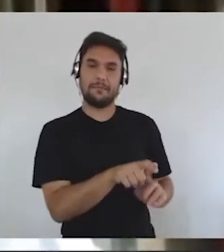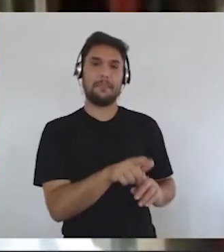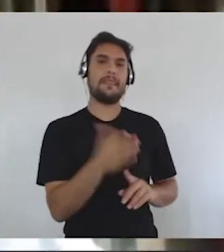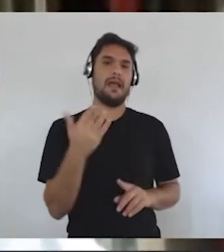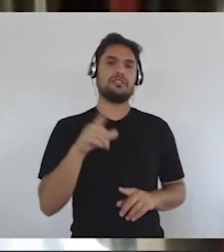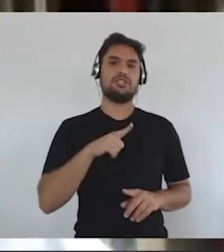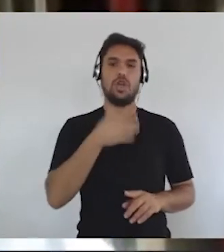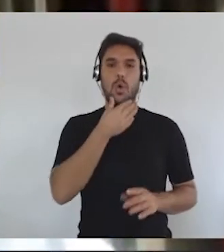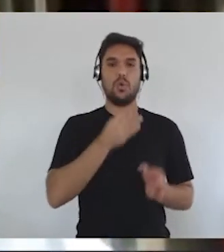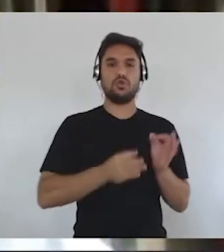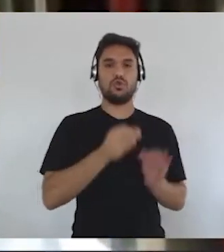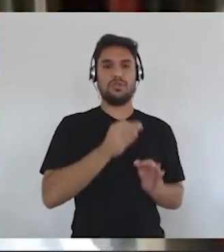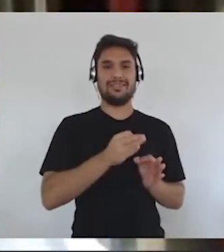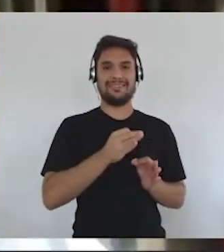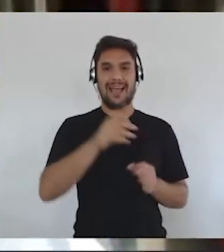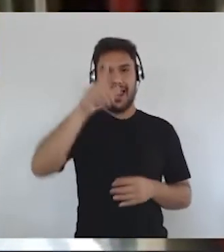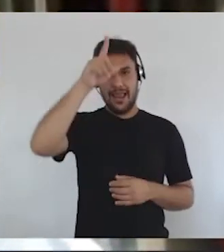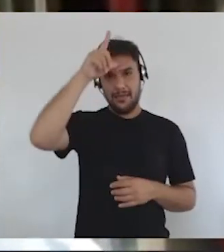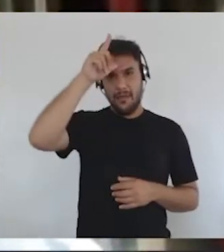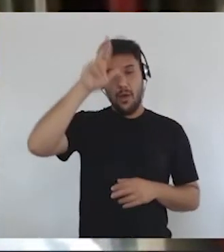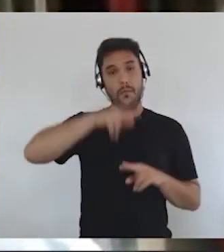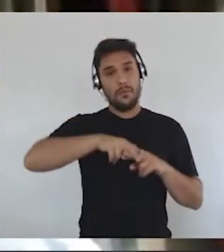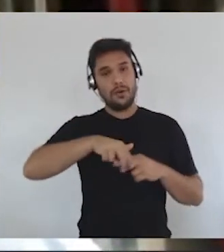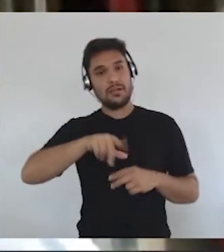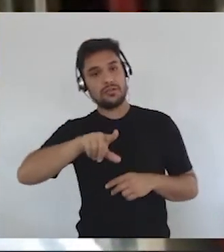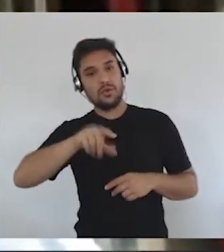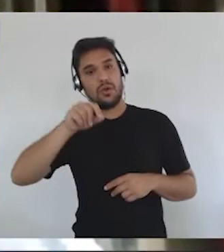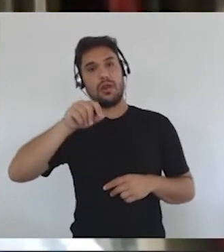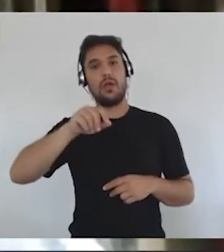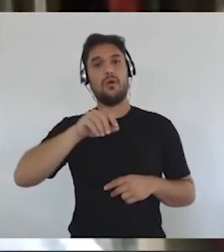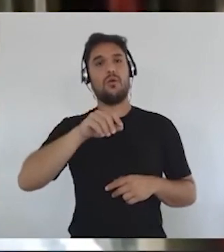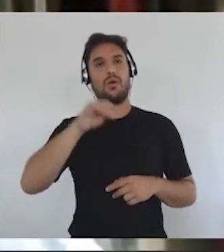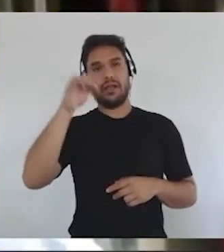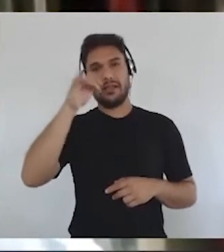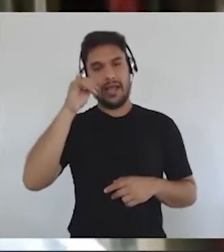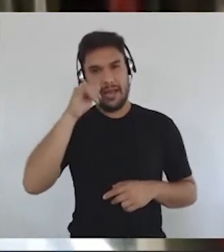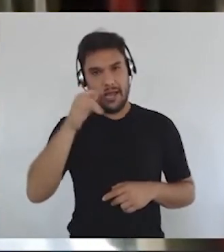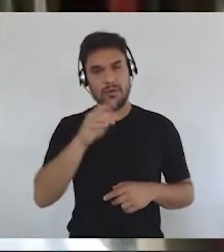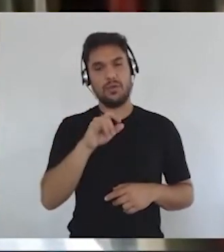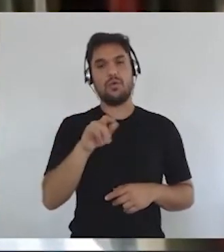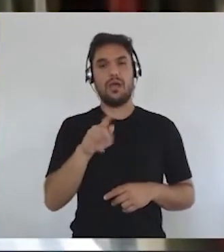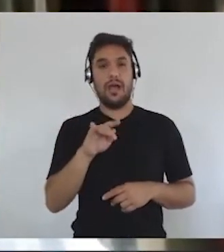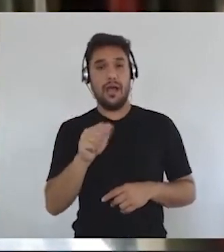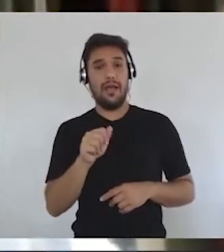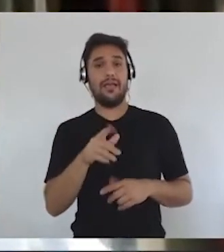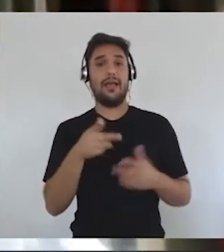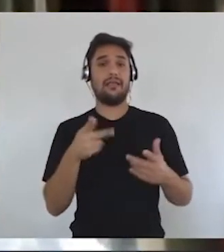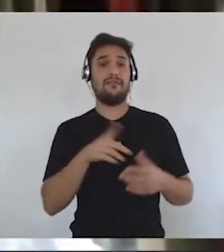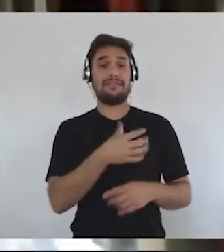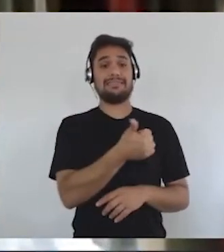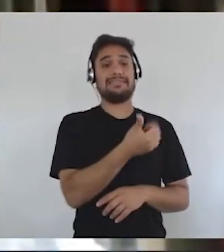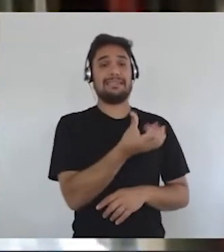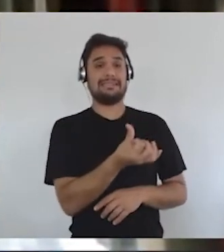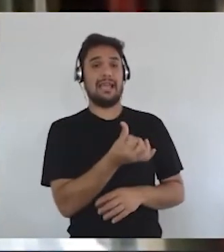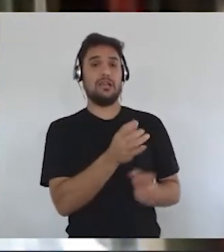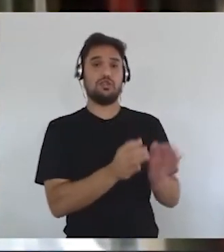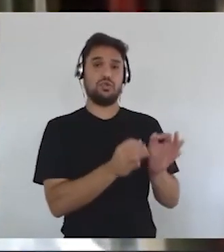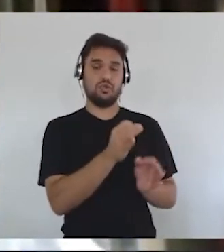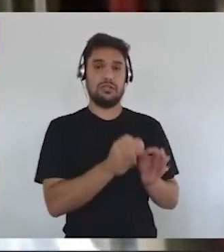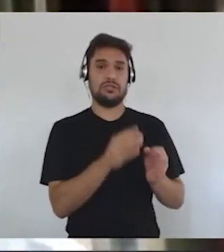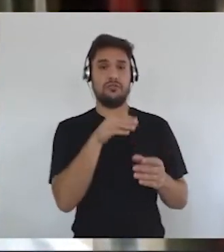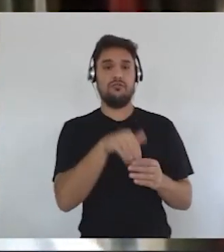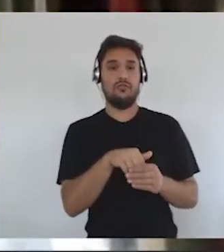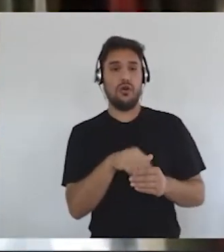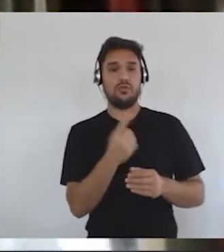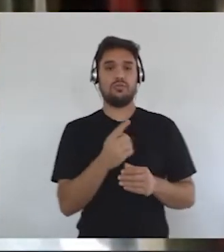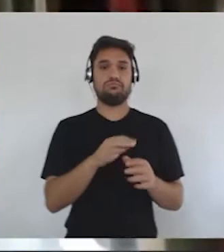juiz alemão, e, portanto, foi nomeado um juiz ad hoc italiano, se não me engano, Giorgio Gaia. Então, houve 16 juízes à corte tendo um voto